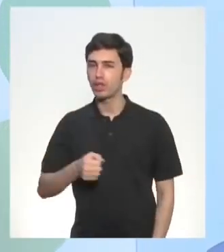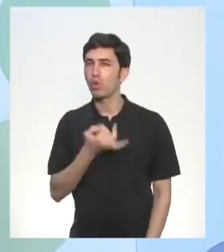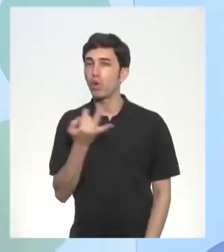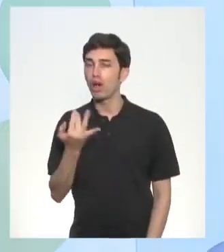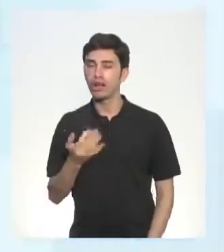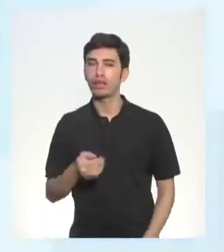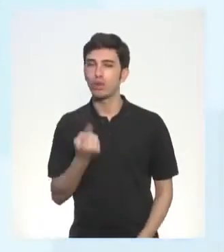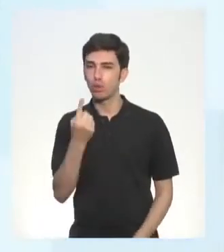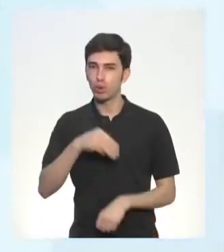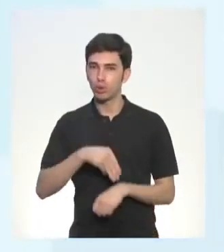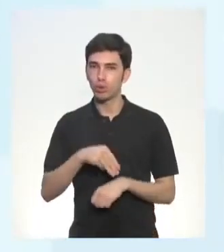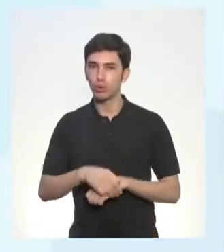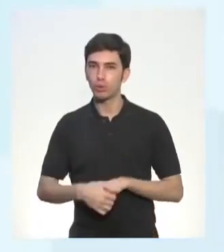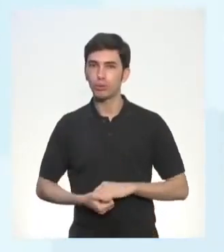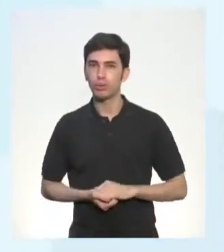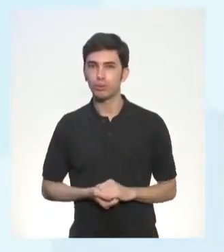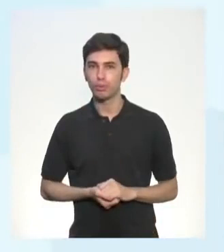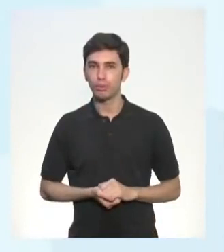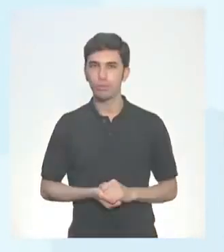volta.